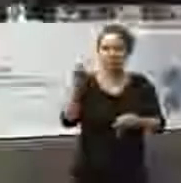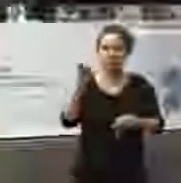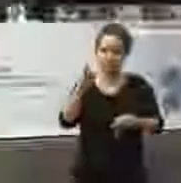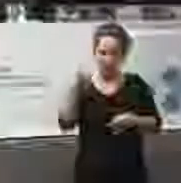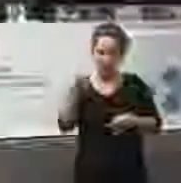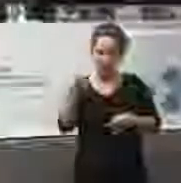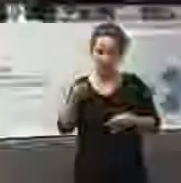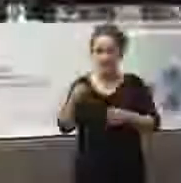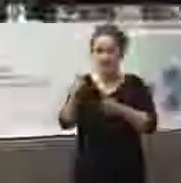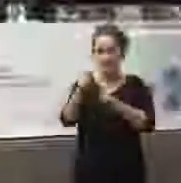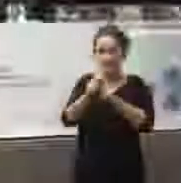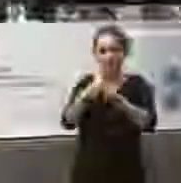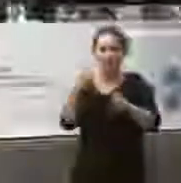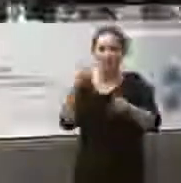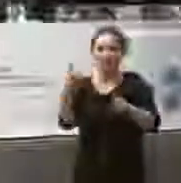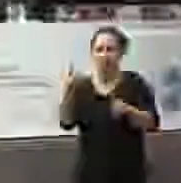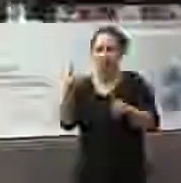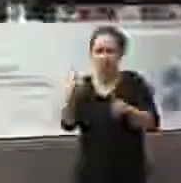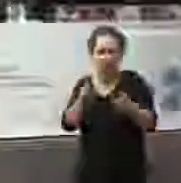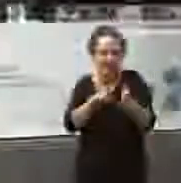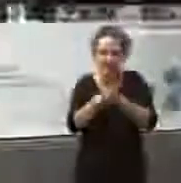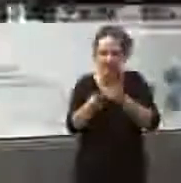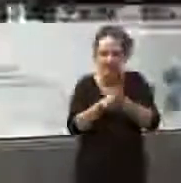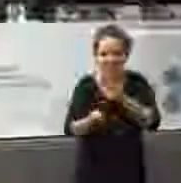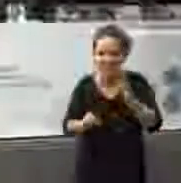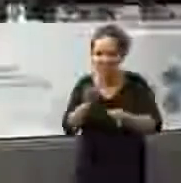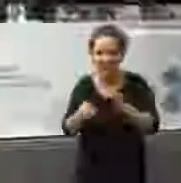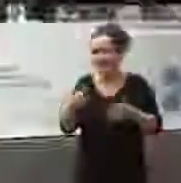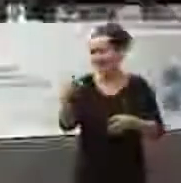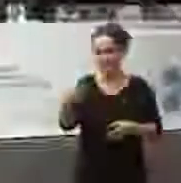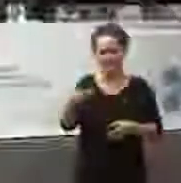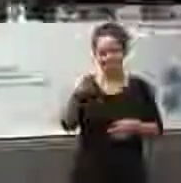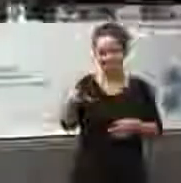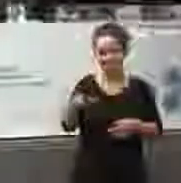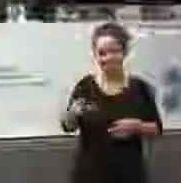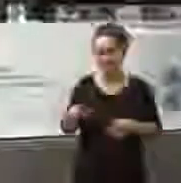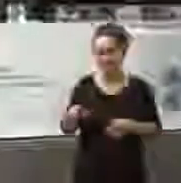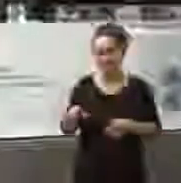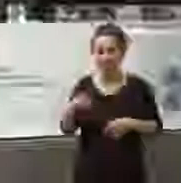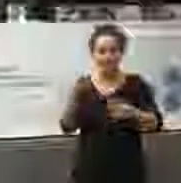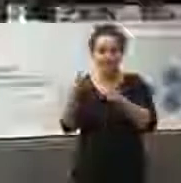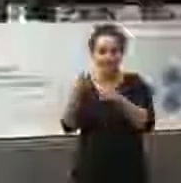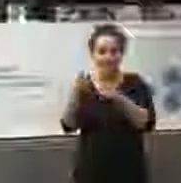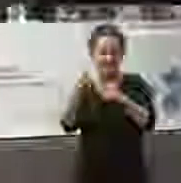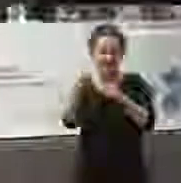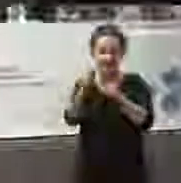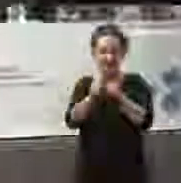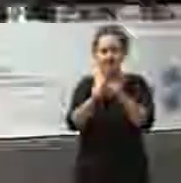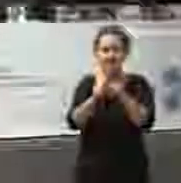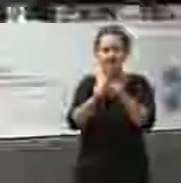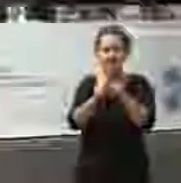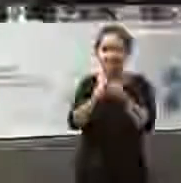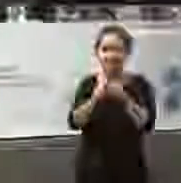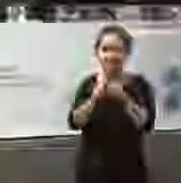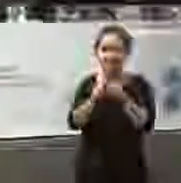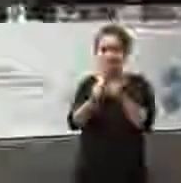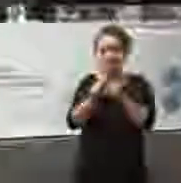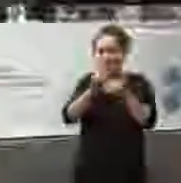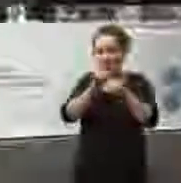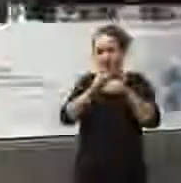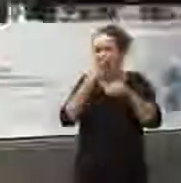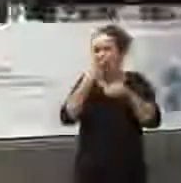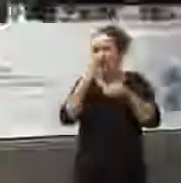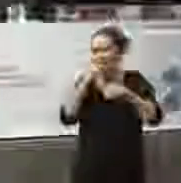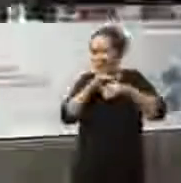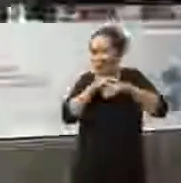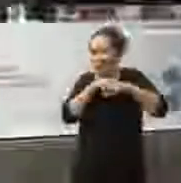sem procura judicial né por leitos de sede uti no terceiro mês avalanche de novo de